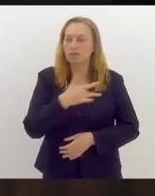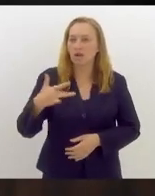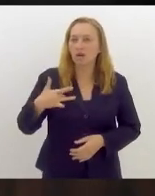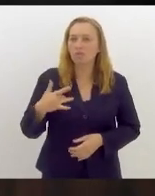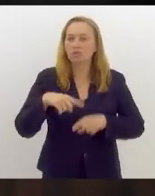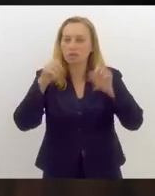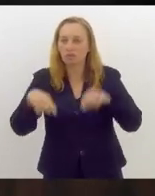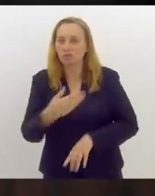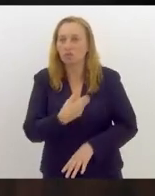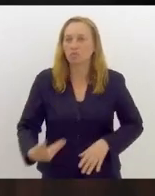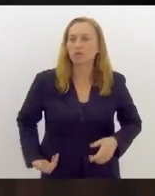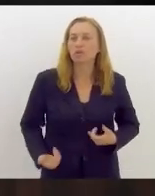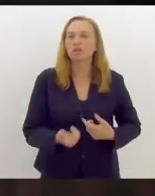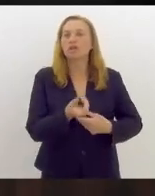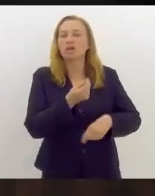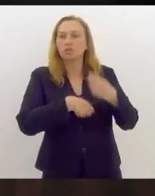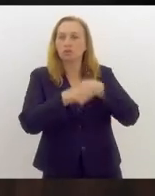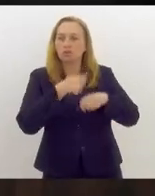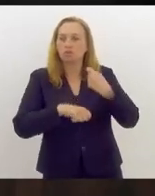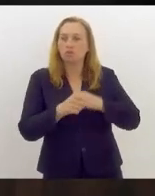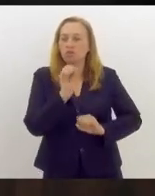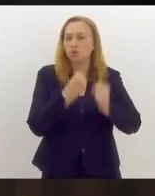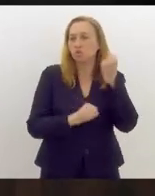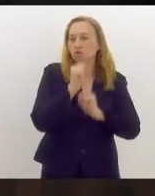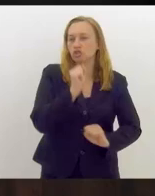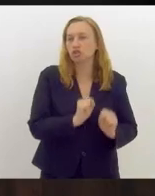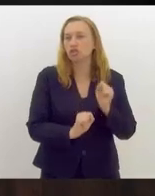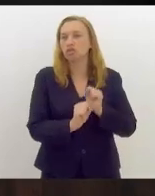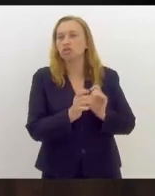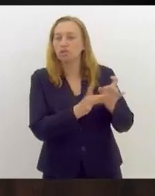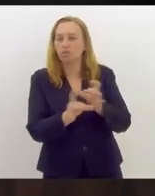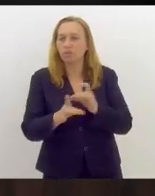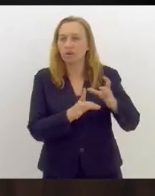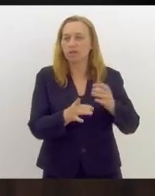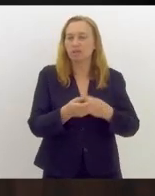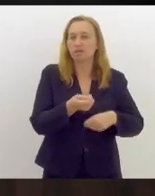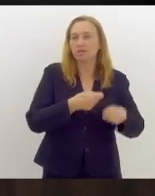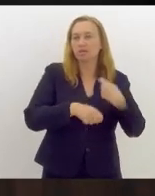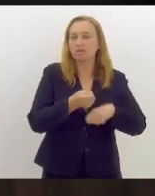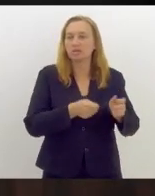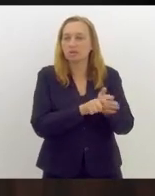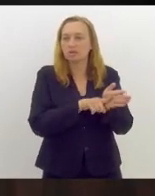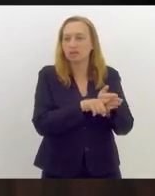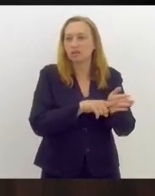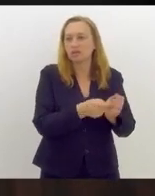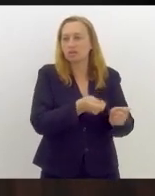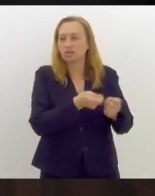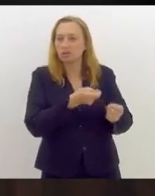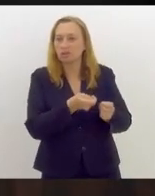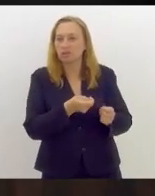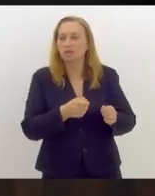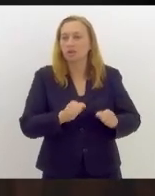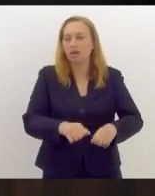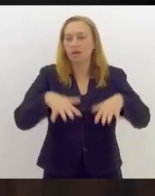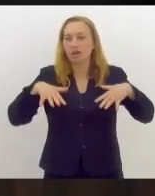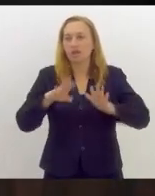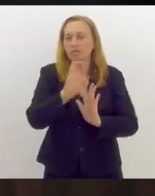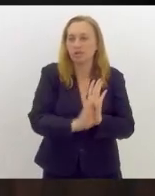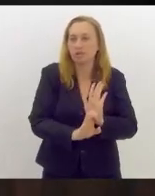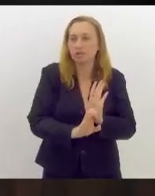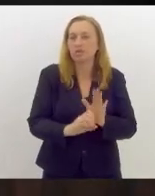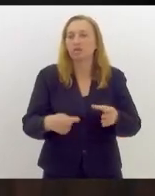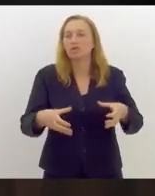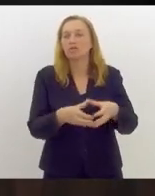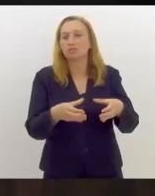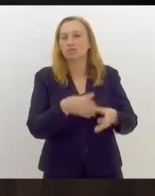servidores públicos e economia dos comércio orçamento financeiroização financeira encontrou a emenda de plenário condição de Justiça